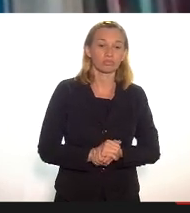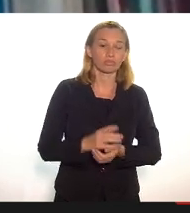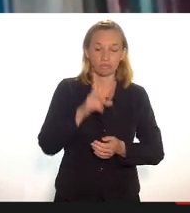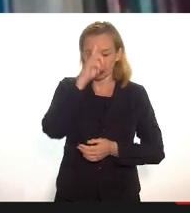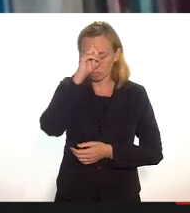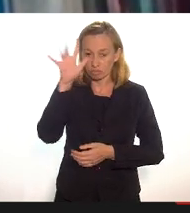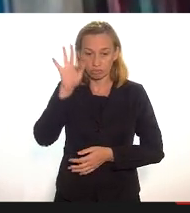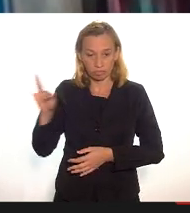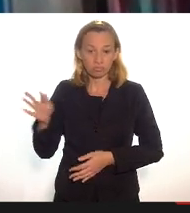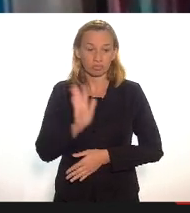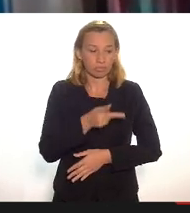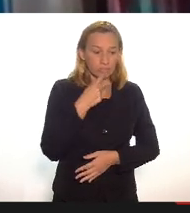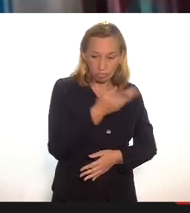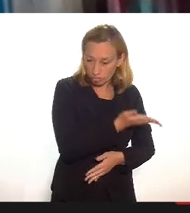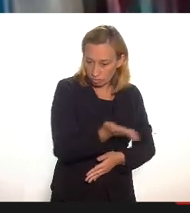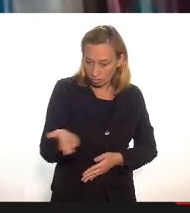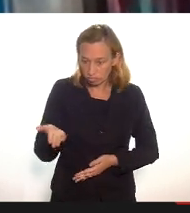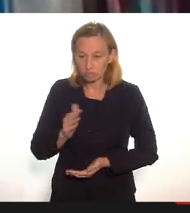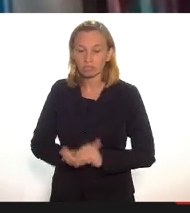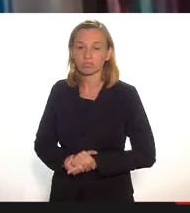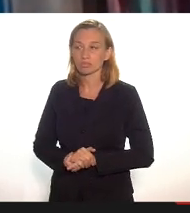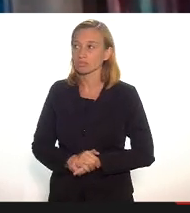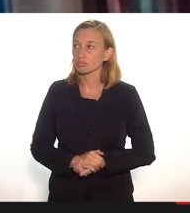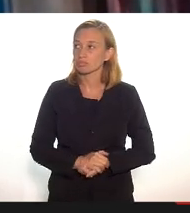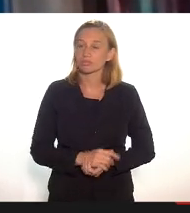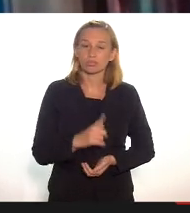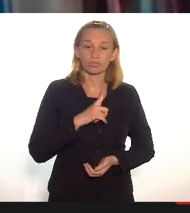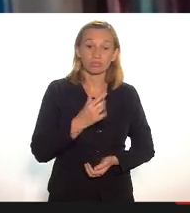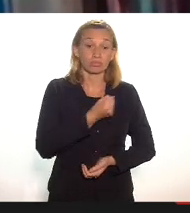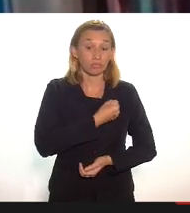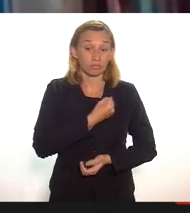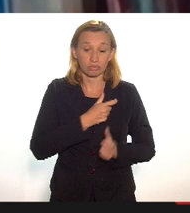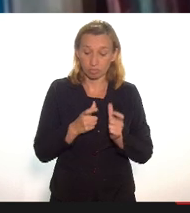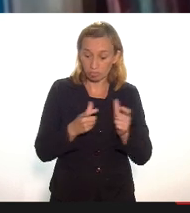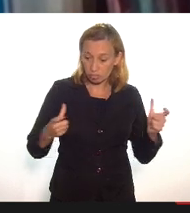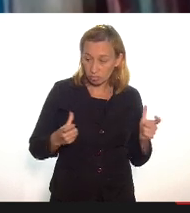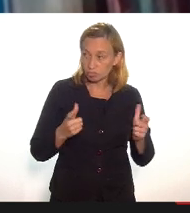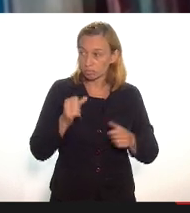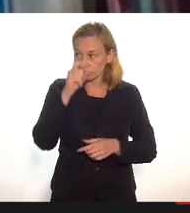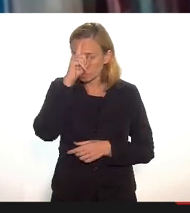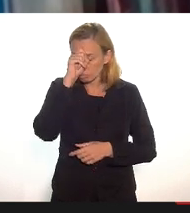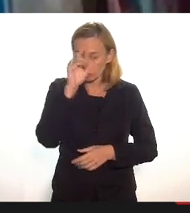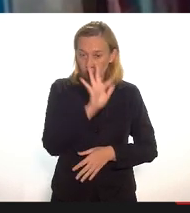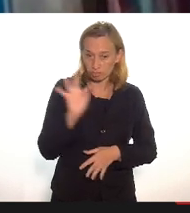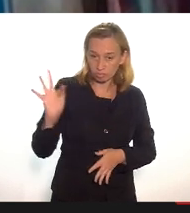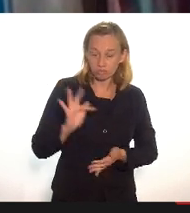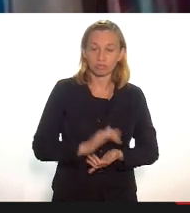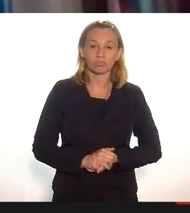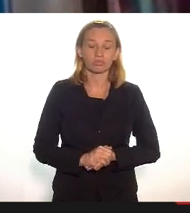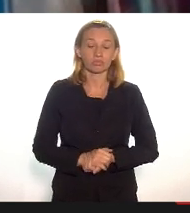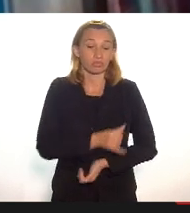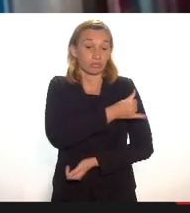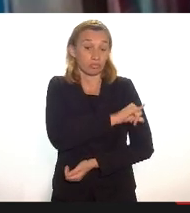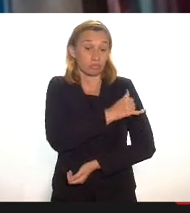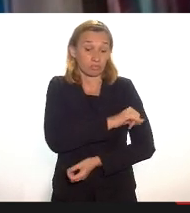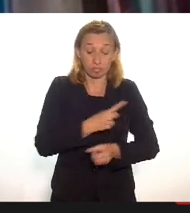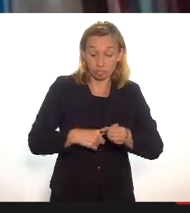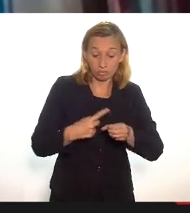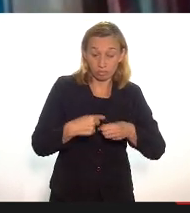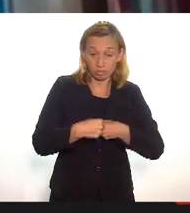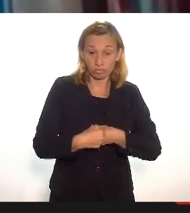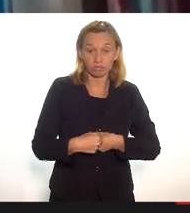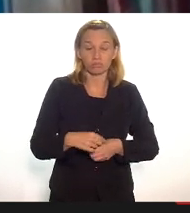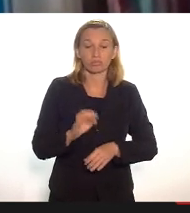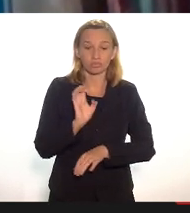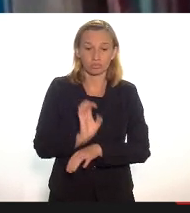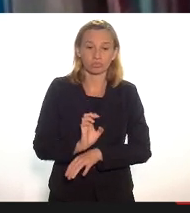Como vocês já falaram todos aqui, né, nós temos um número grande de hospitais federais, Rio de Janeiro é o município e o